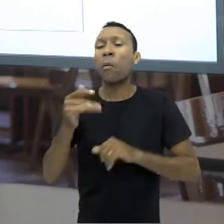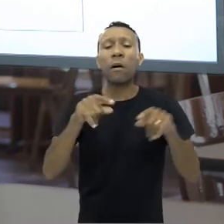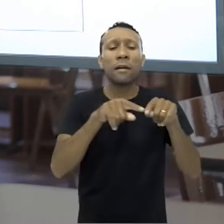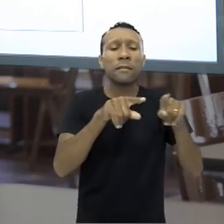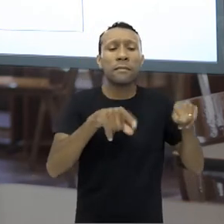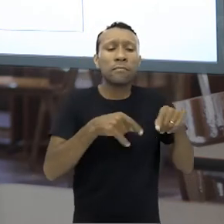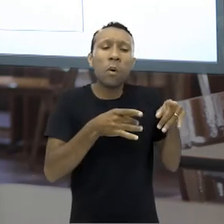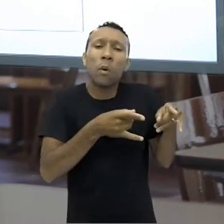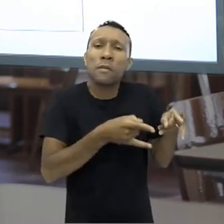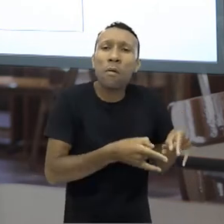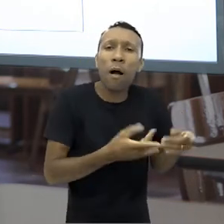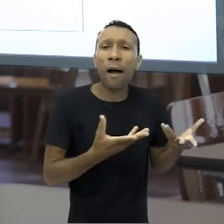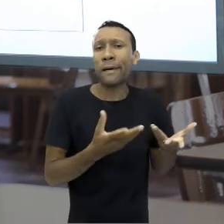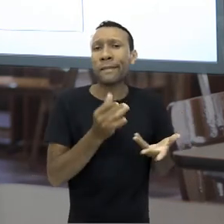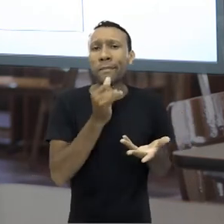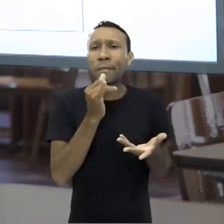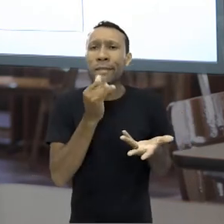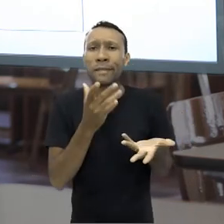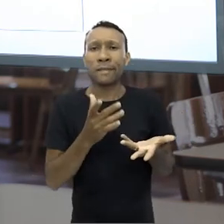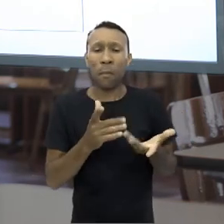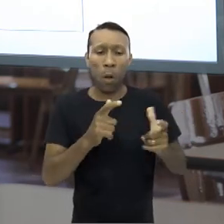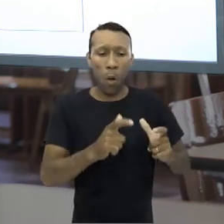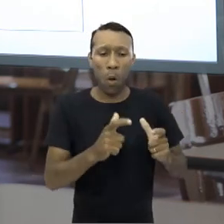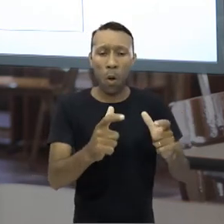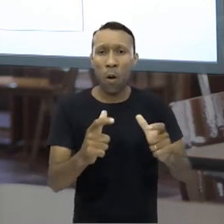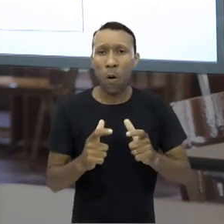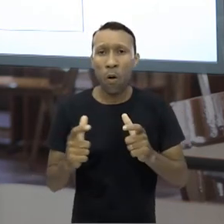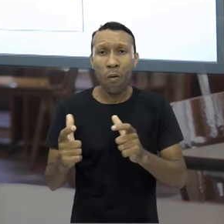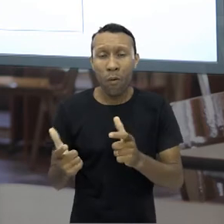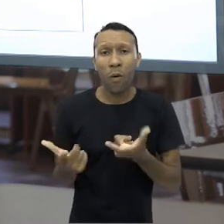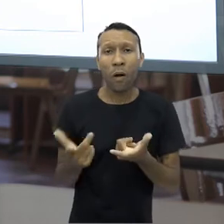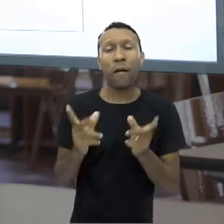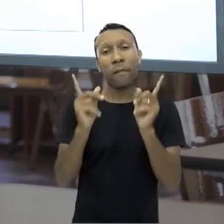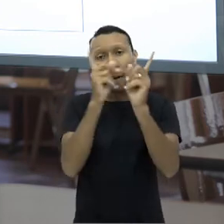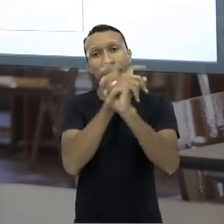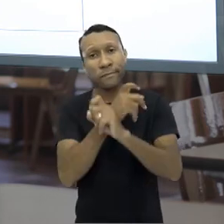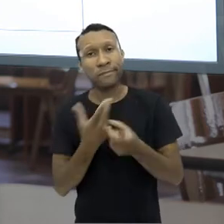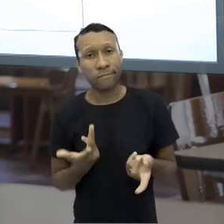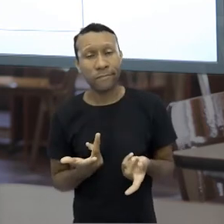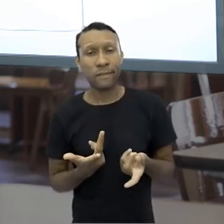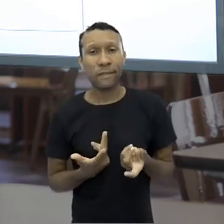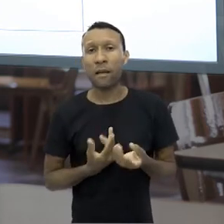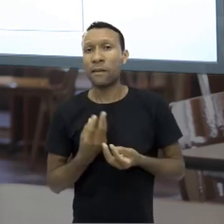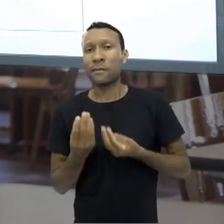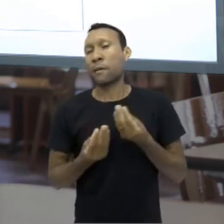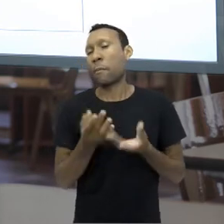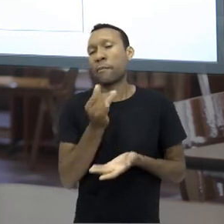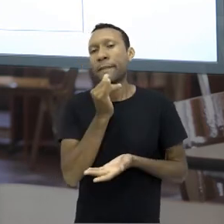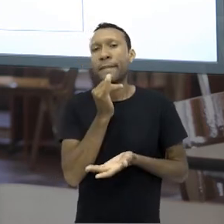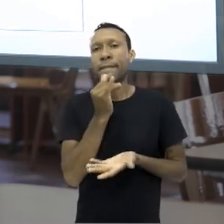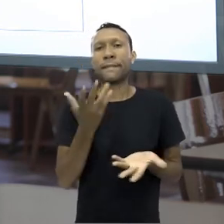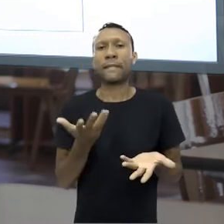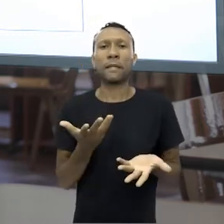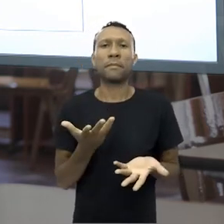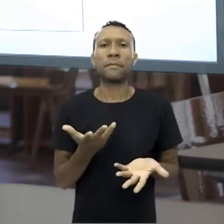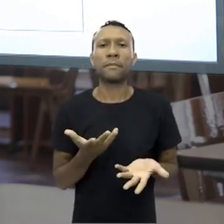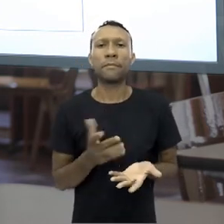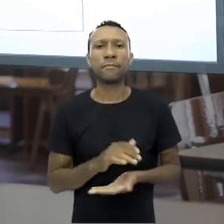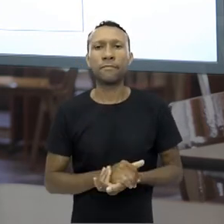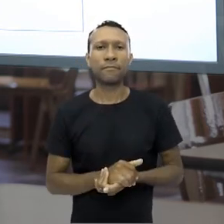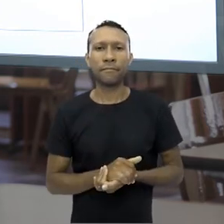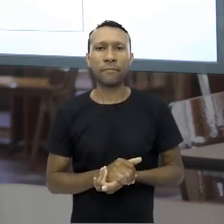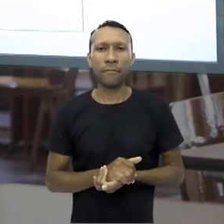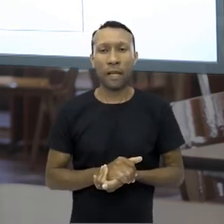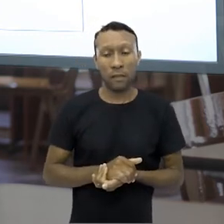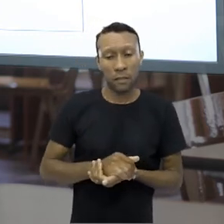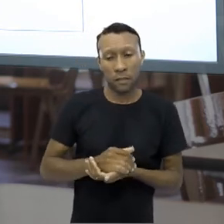casa vai ter, se você não tiver, por exemplo, a posição dos cômodos, tá certo? Tudo isso vai dificultar, tá bom? Como é que eu vou saber, por exemplo, se